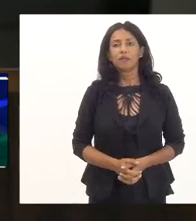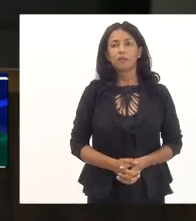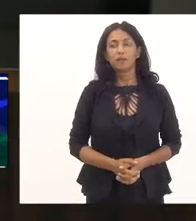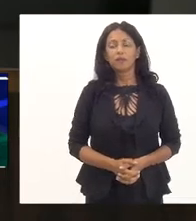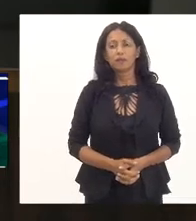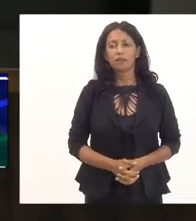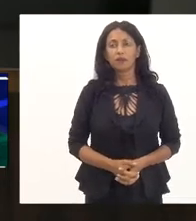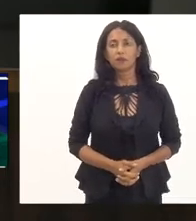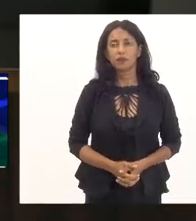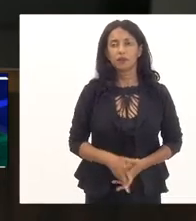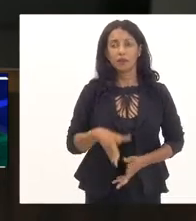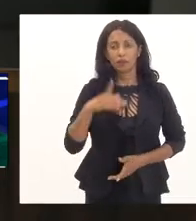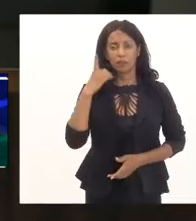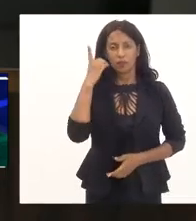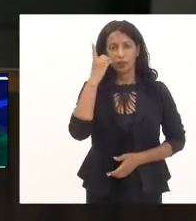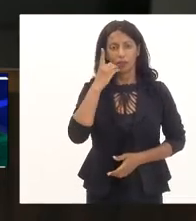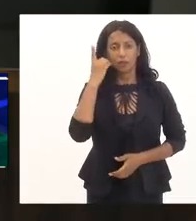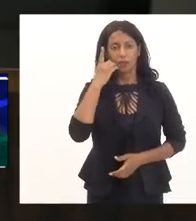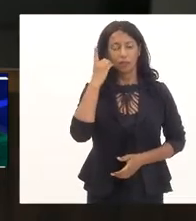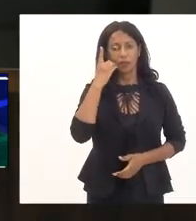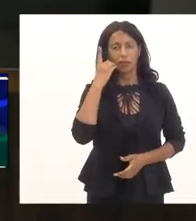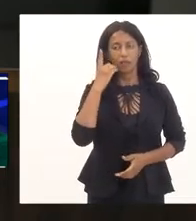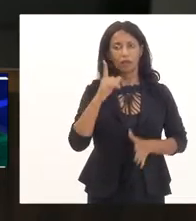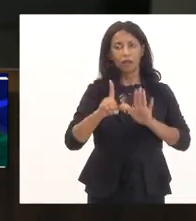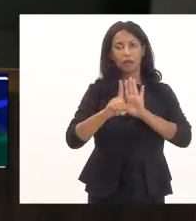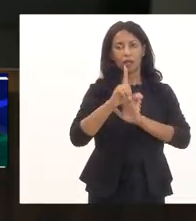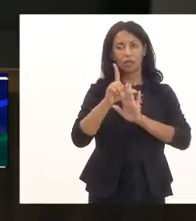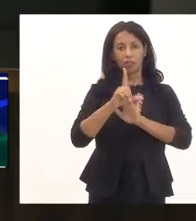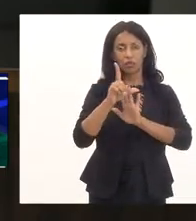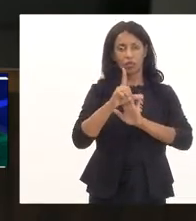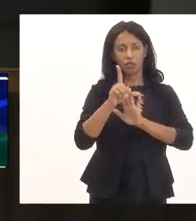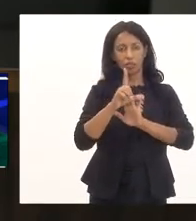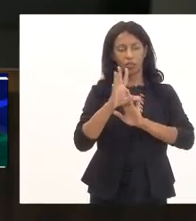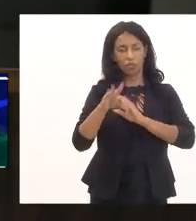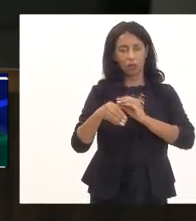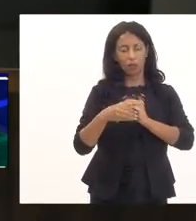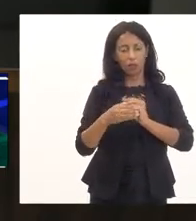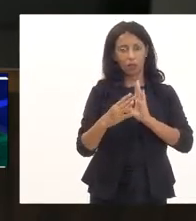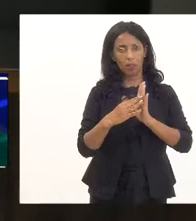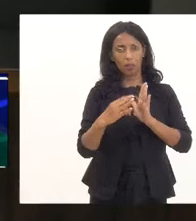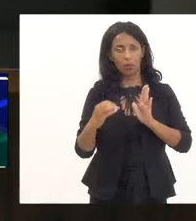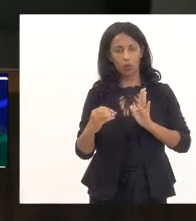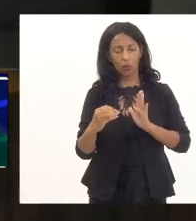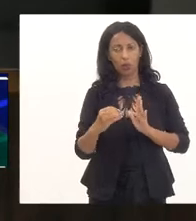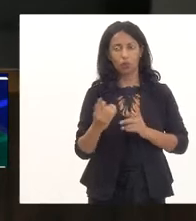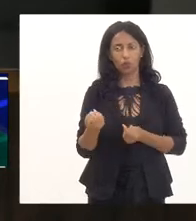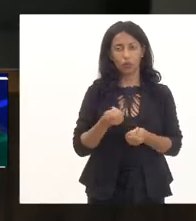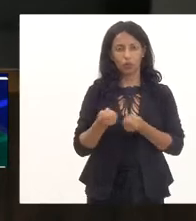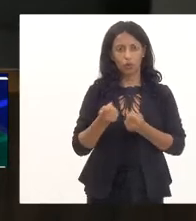Comissão de Constituição e Justiça, Comissão de Legislação Constitucional, Complementar e Código, de Minas e Energia, de Economia, de Ciência e